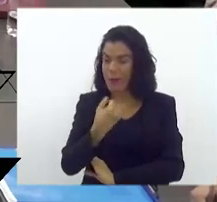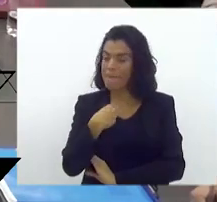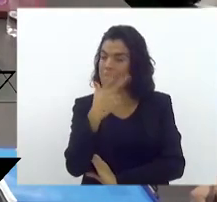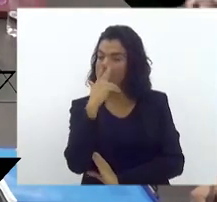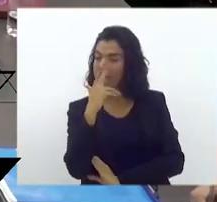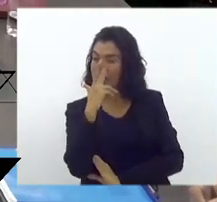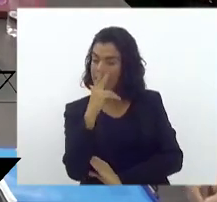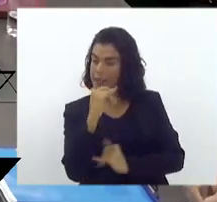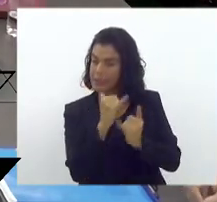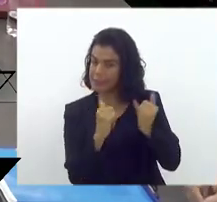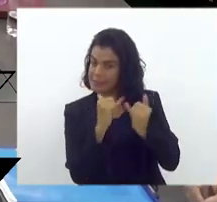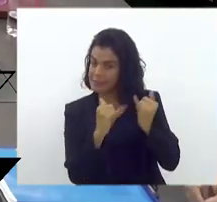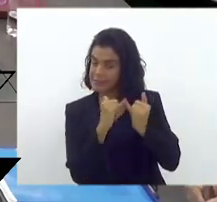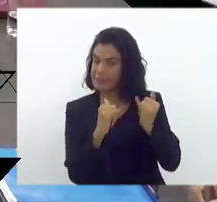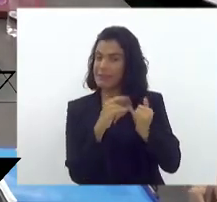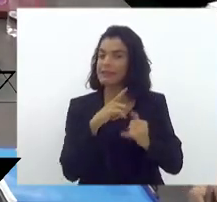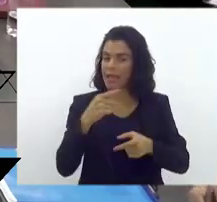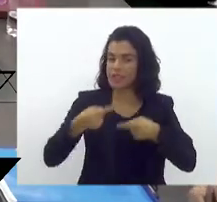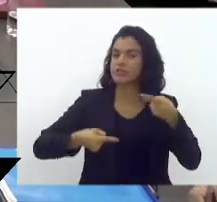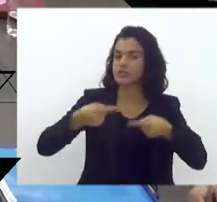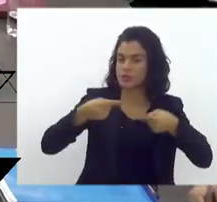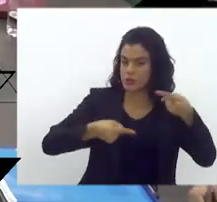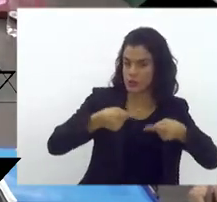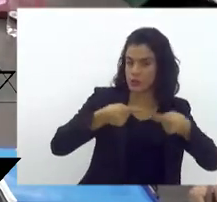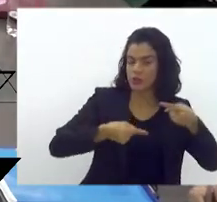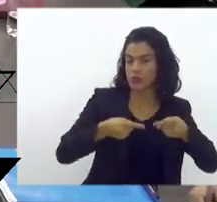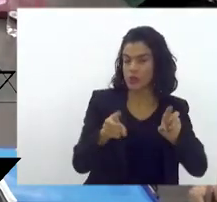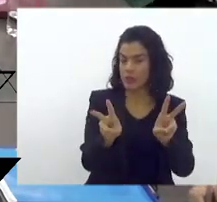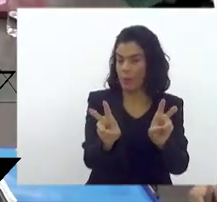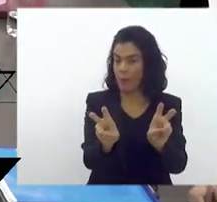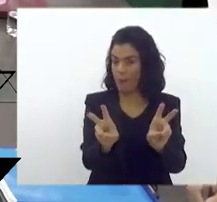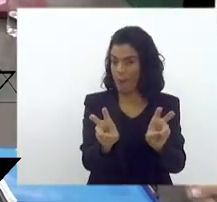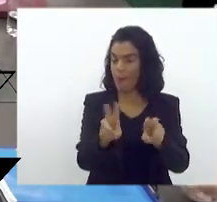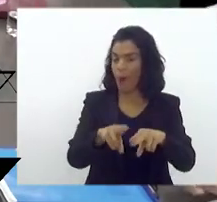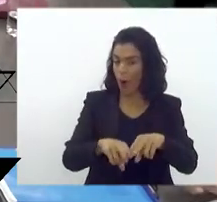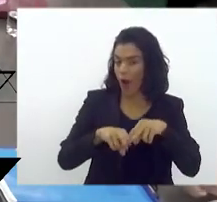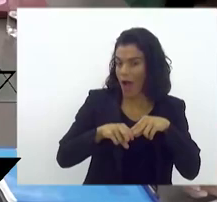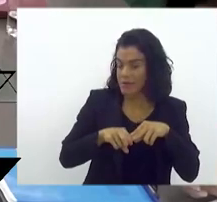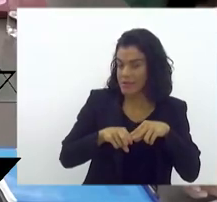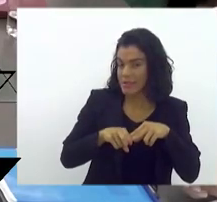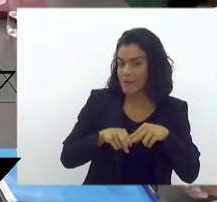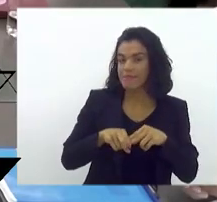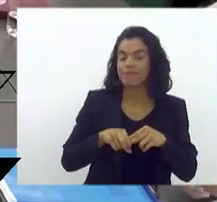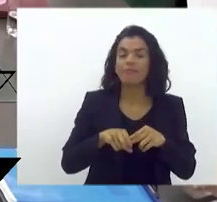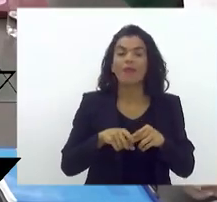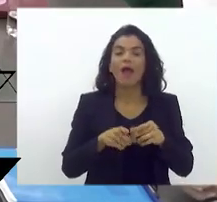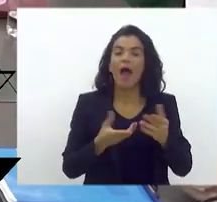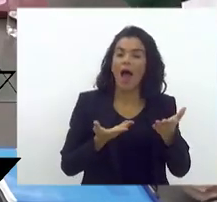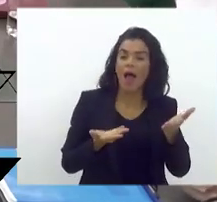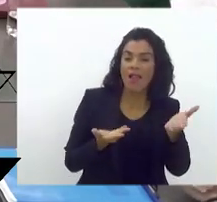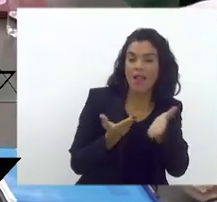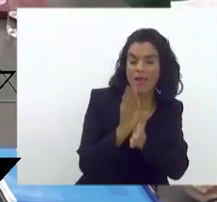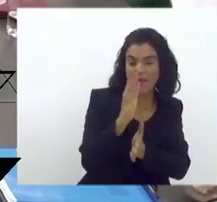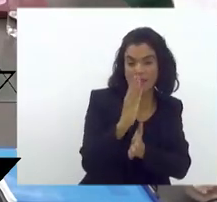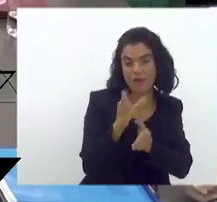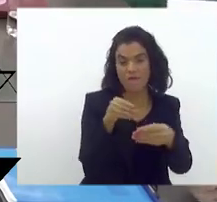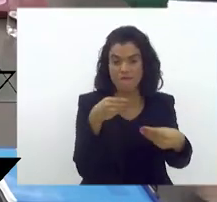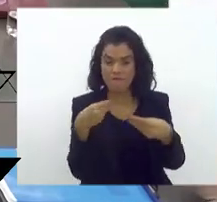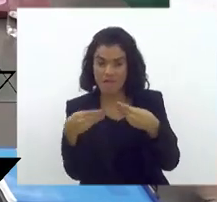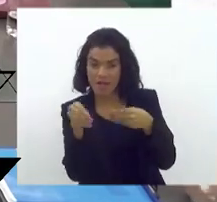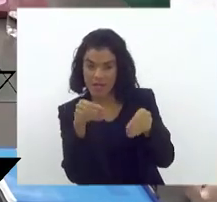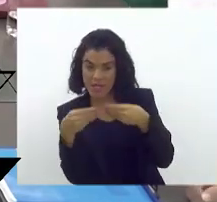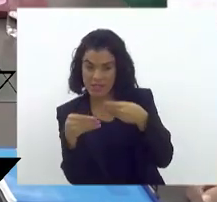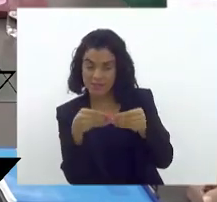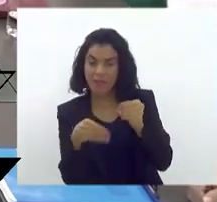salvo o melhor juízo, deputado Mink, há uma discussão em torno do tema sobre a legalização, flexibilização de